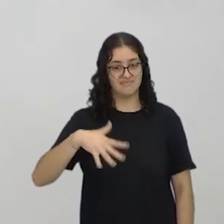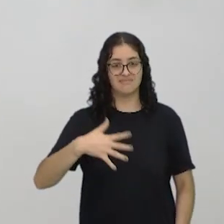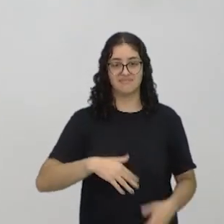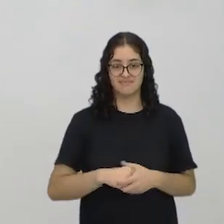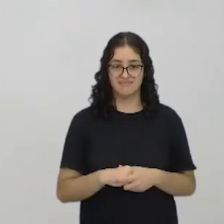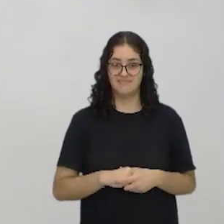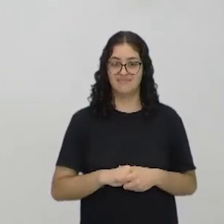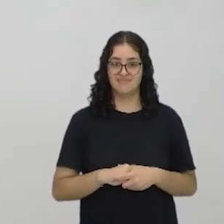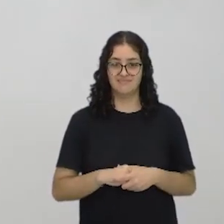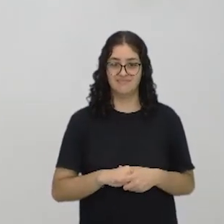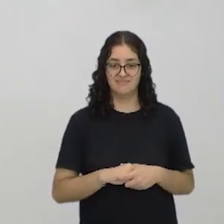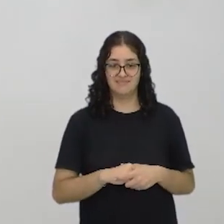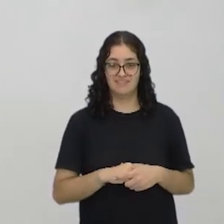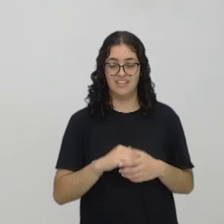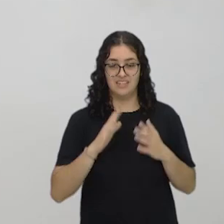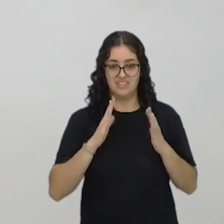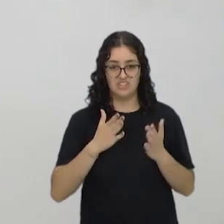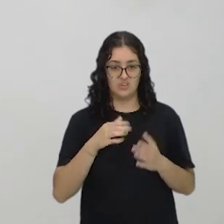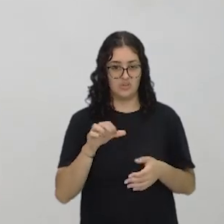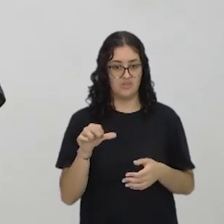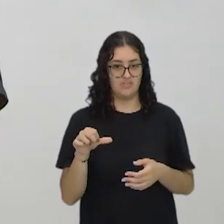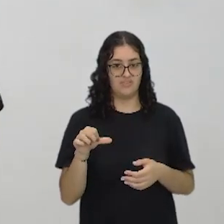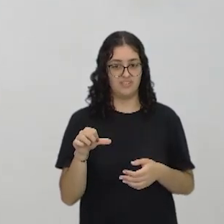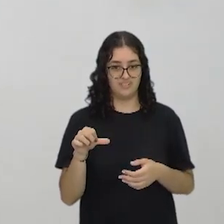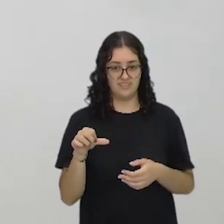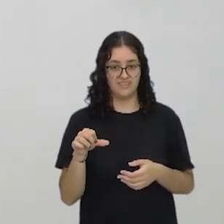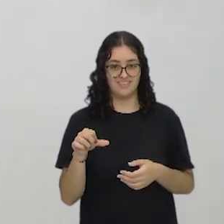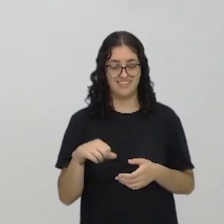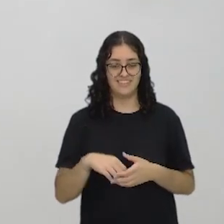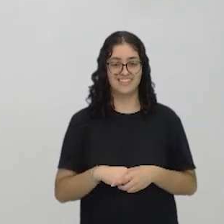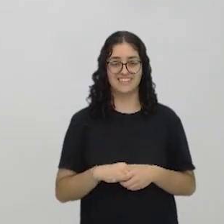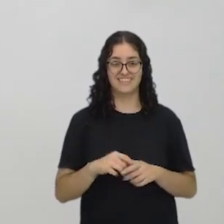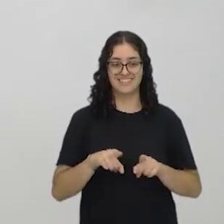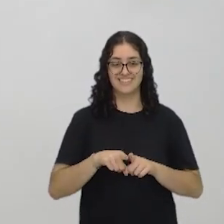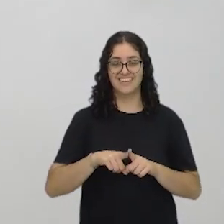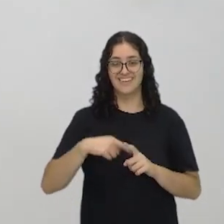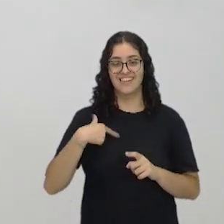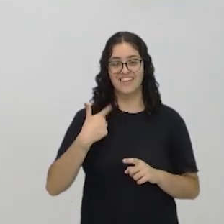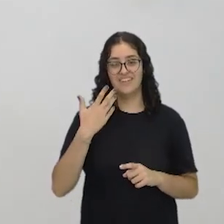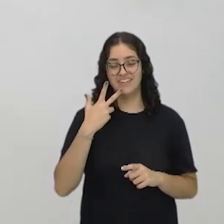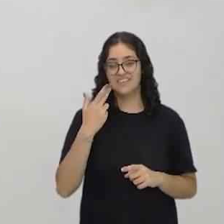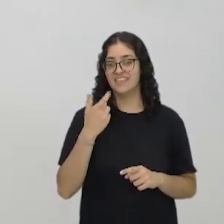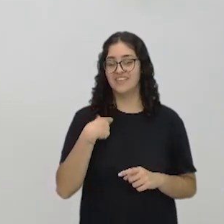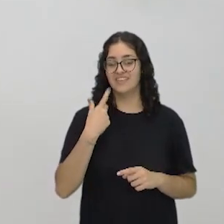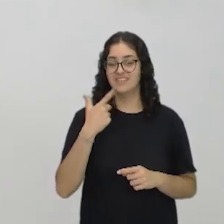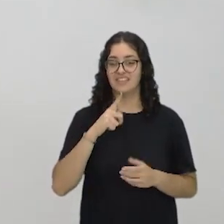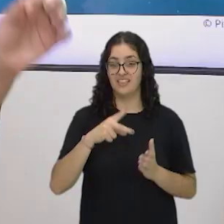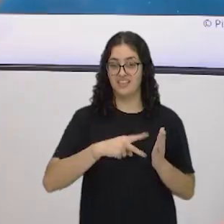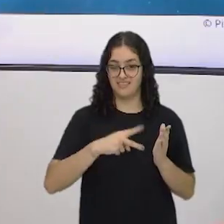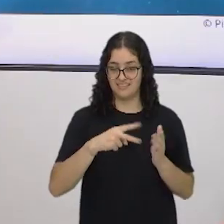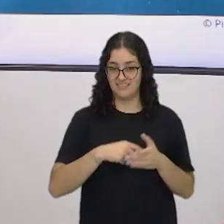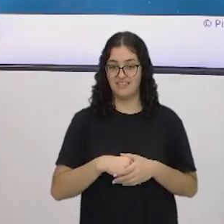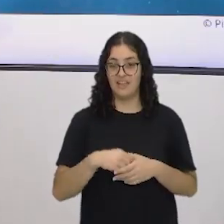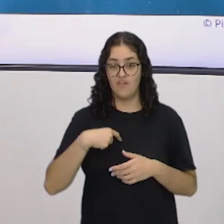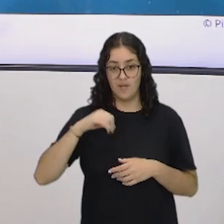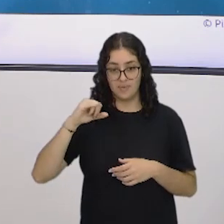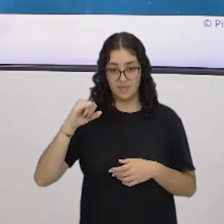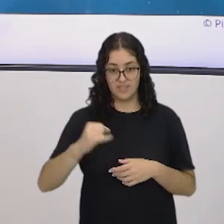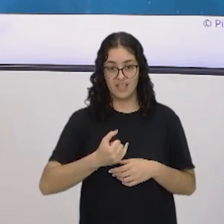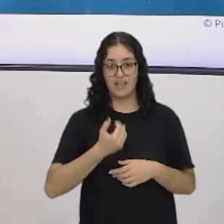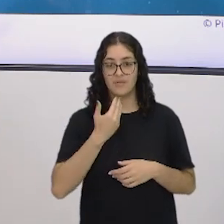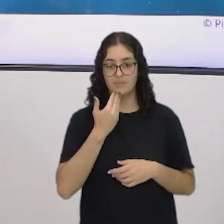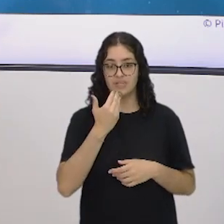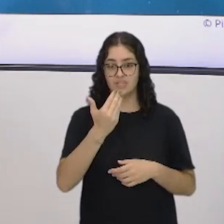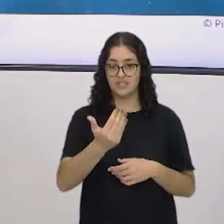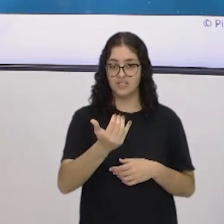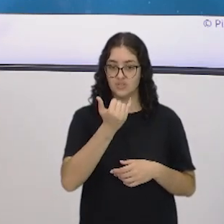estou no meu nono, já li 9 este ano. Vamos ver quantos mais eu vou conseguir ler. Gente, eu vou aproveitar e já pedir desculpa.